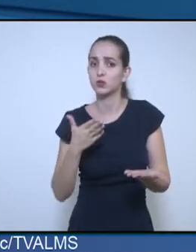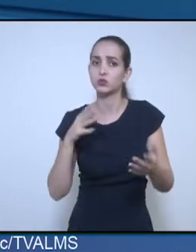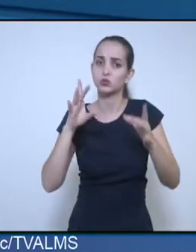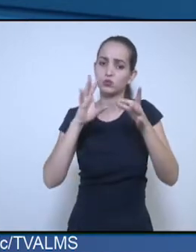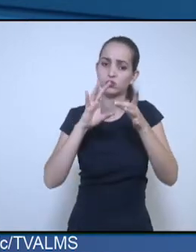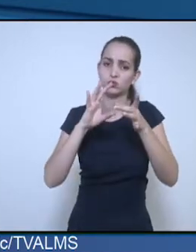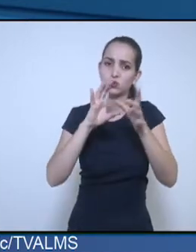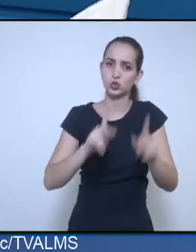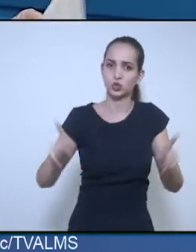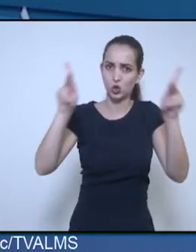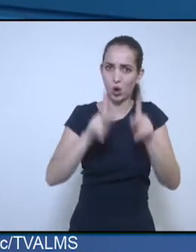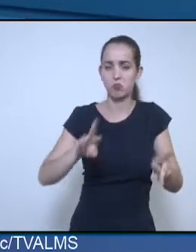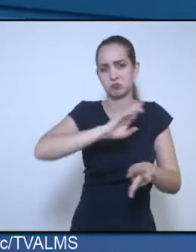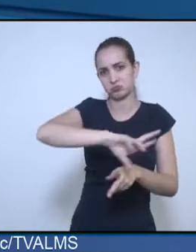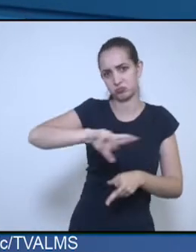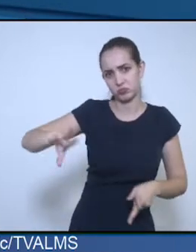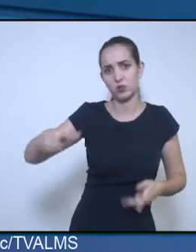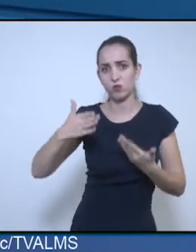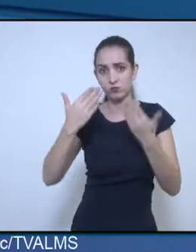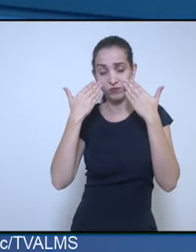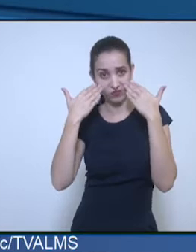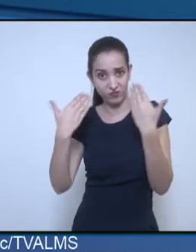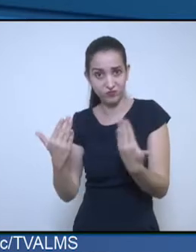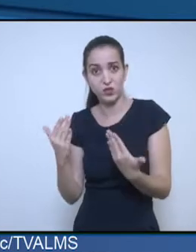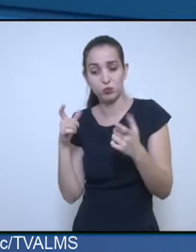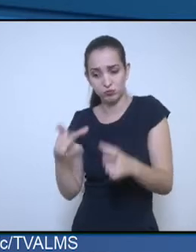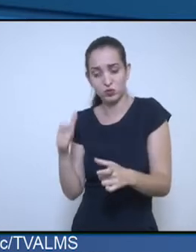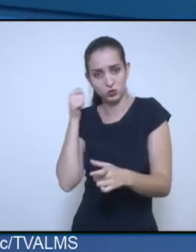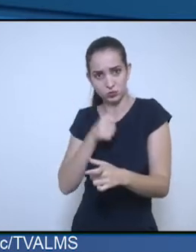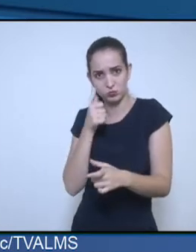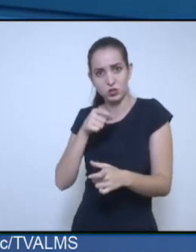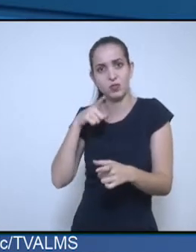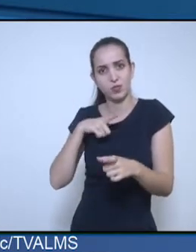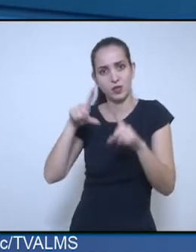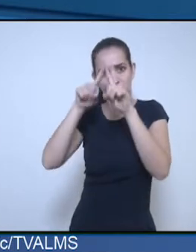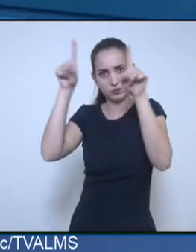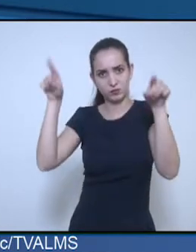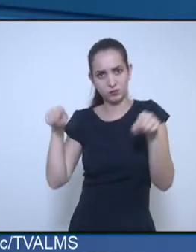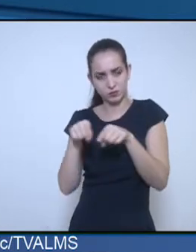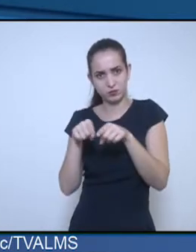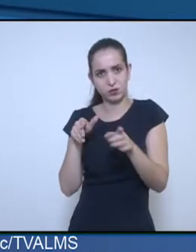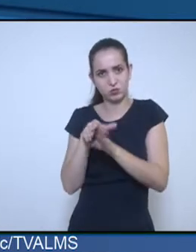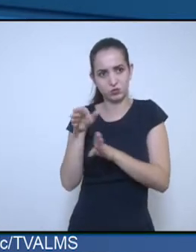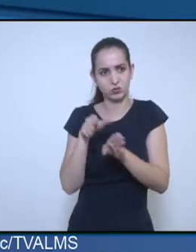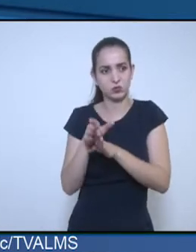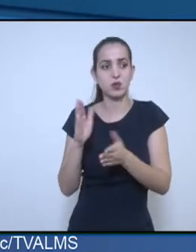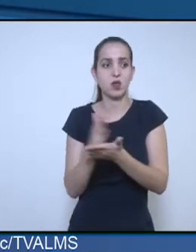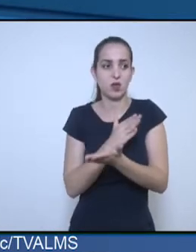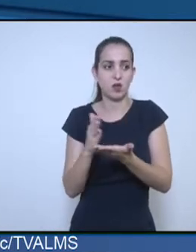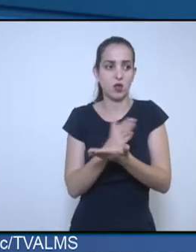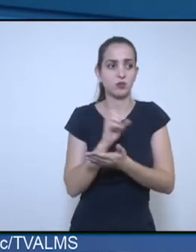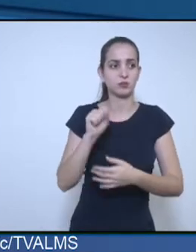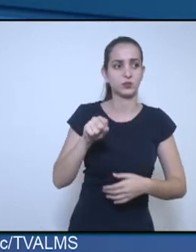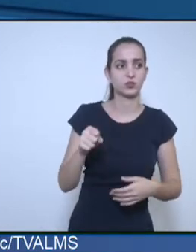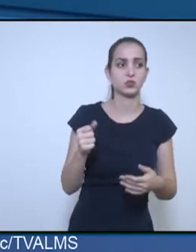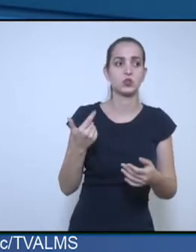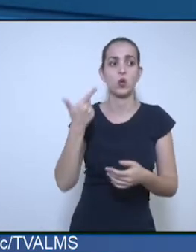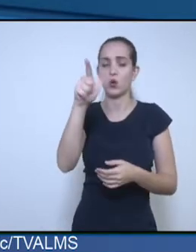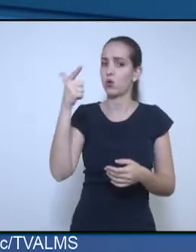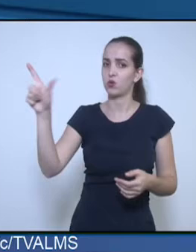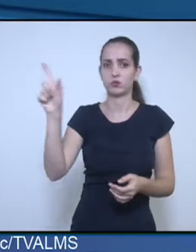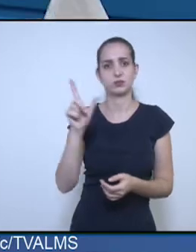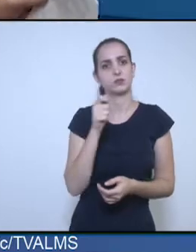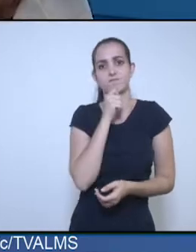setor feminino que vende esses produtos algum tipo de cartaz de orientação? Algumas sim, outras não. Por